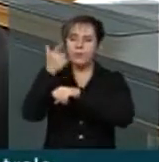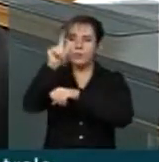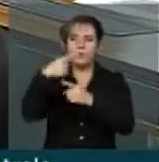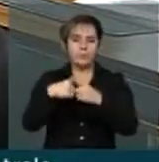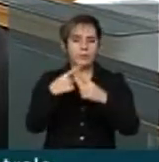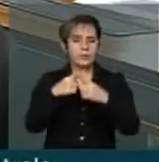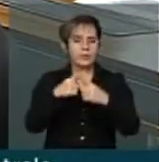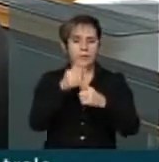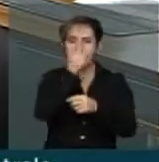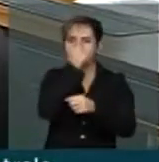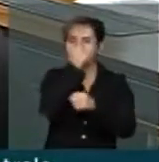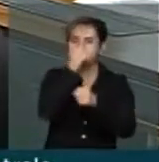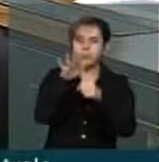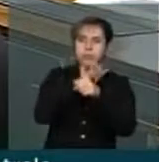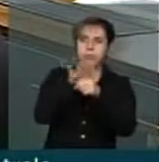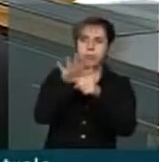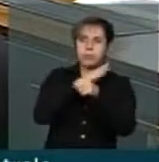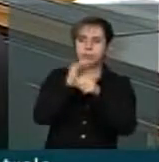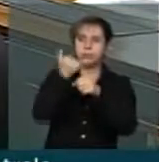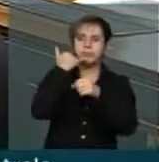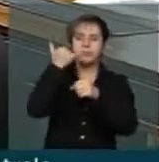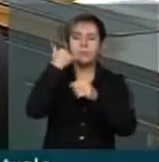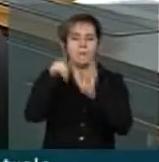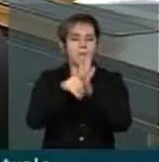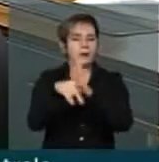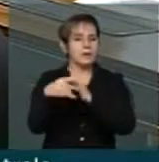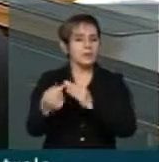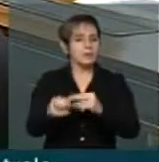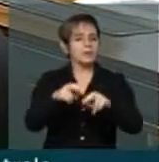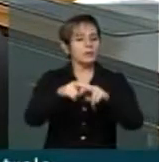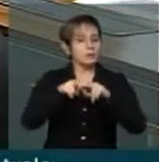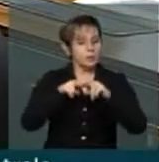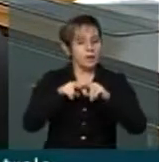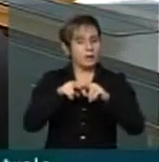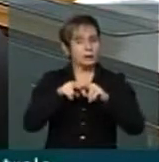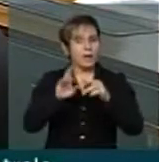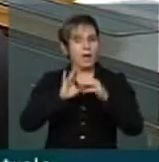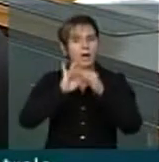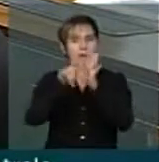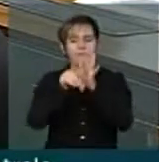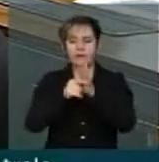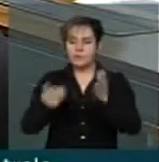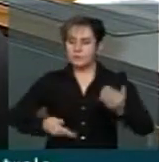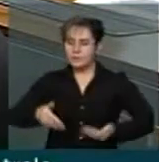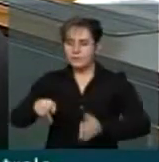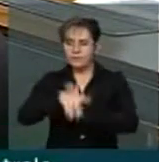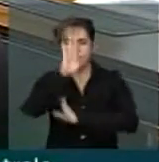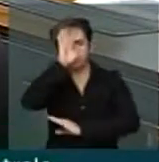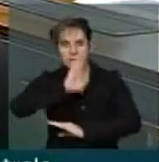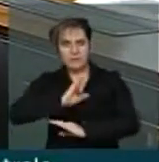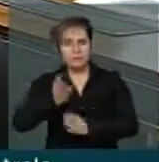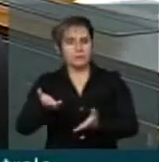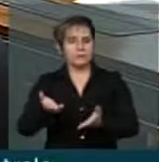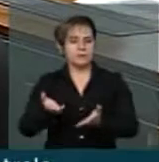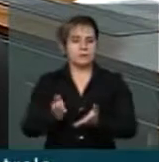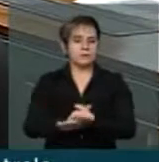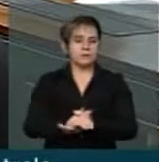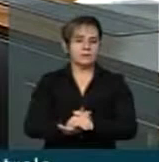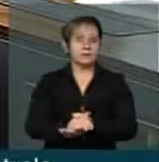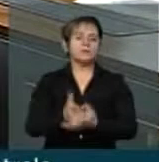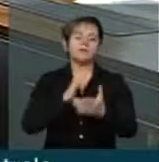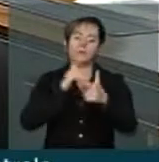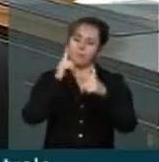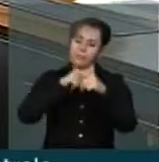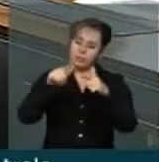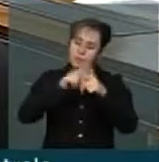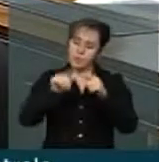estão congestionados da chamada interurbana por essa oferta de serviços de graça. Então, nós temos um problema, que